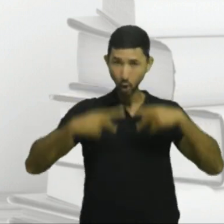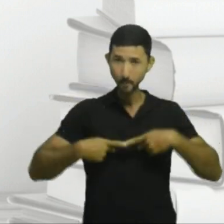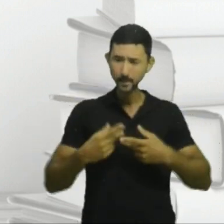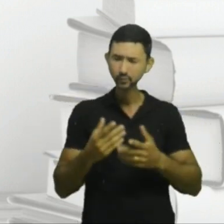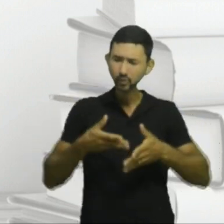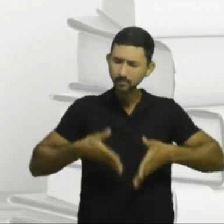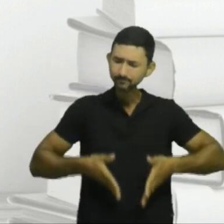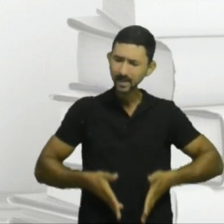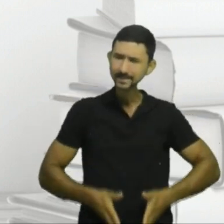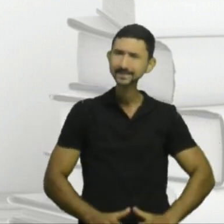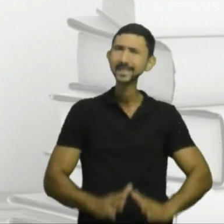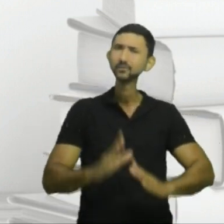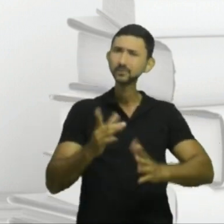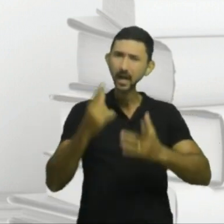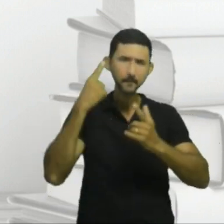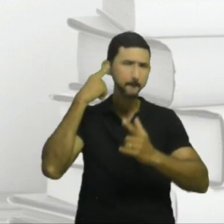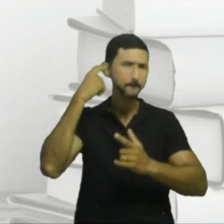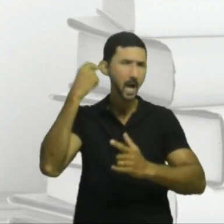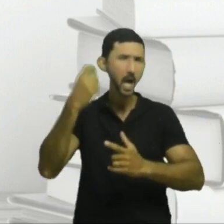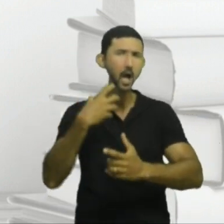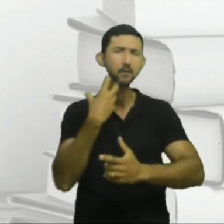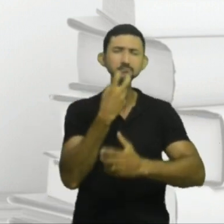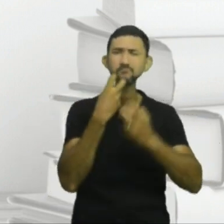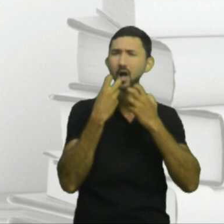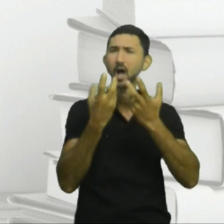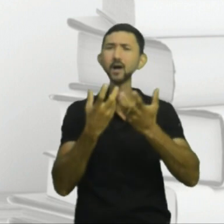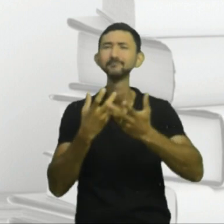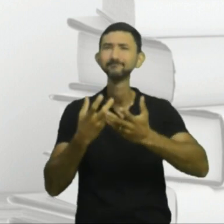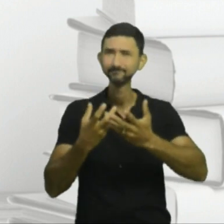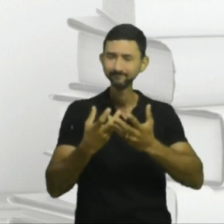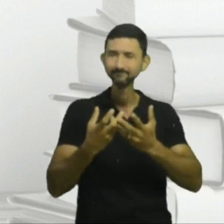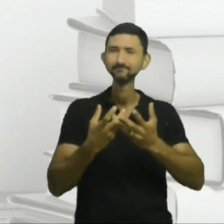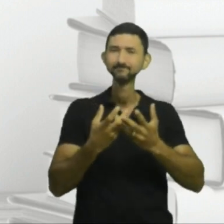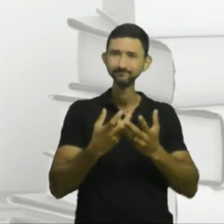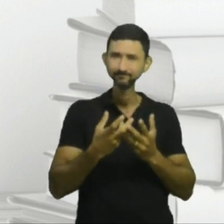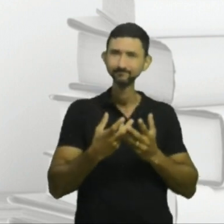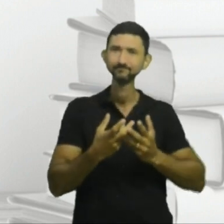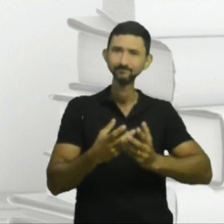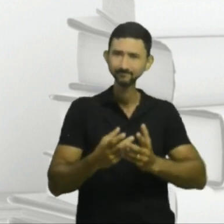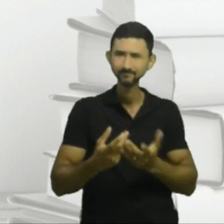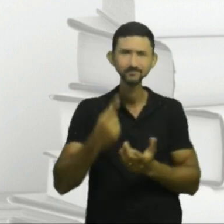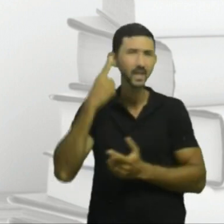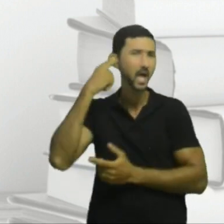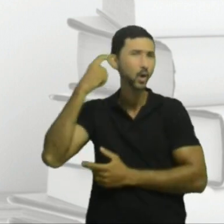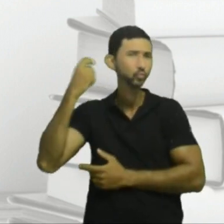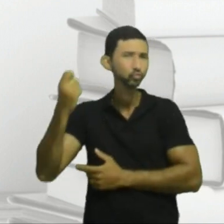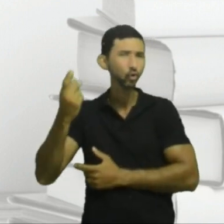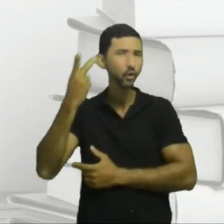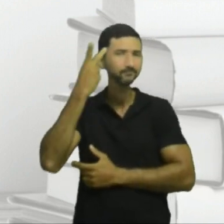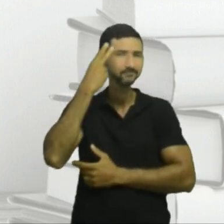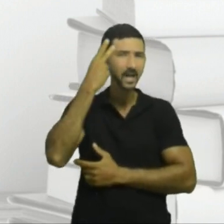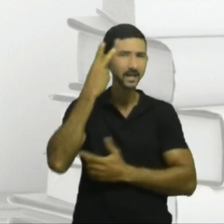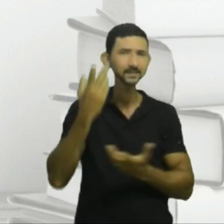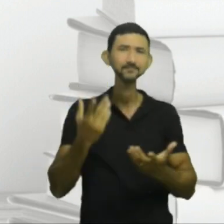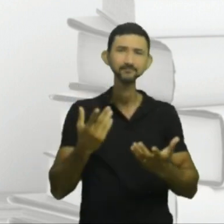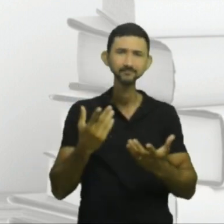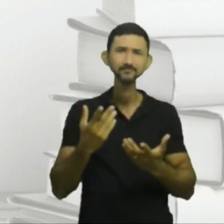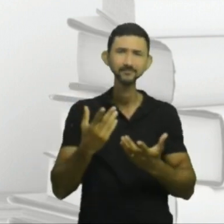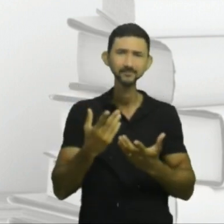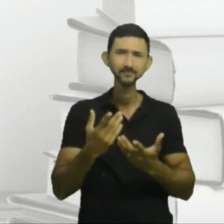nós produzimos sons, não é mesmo? E esses sons são os sons naturais e